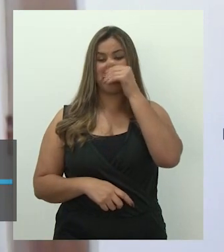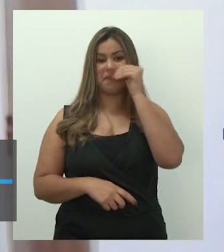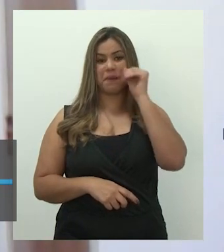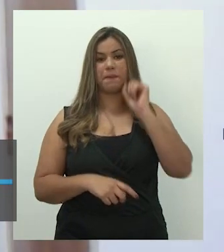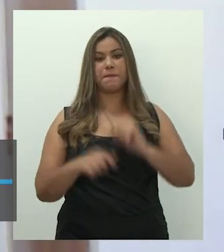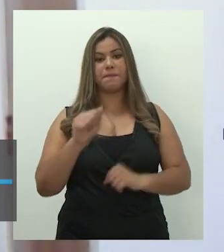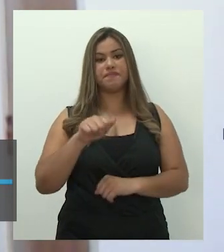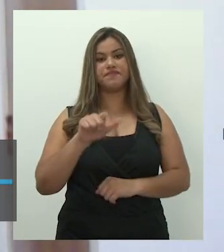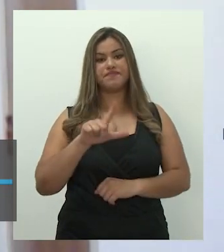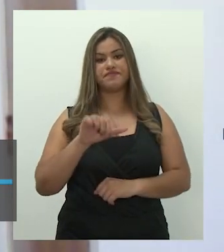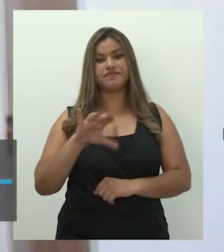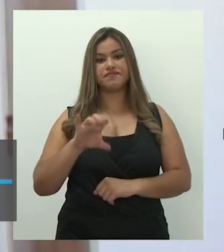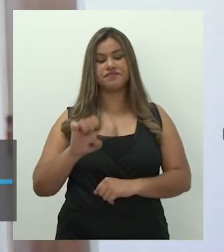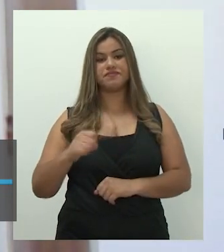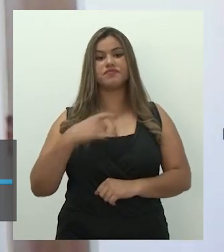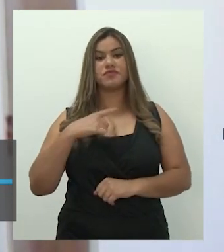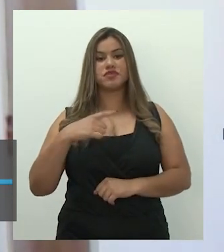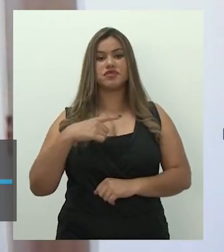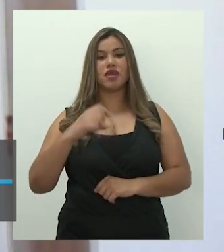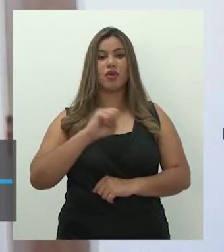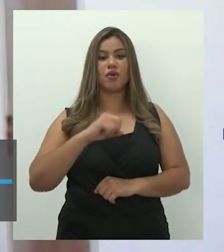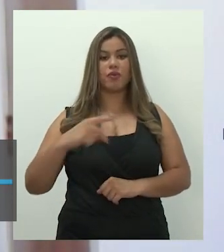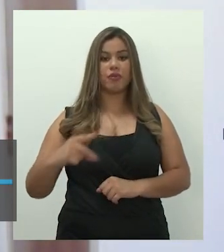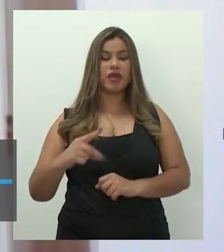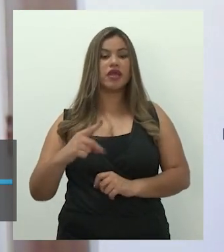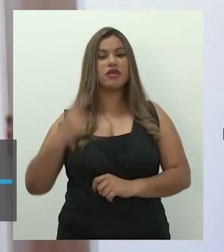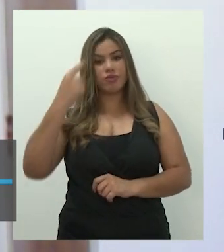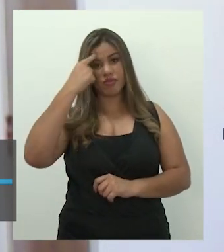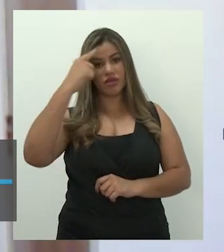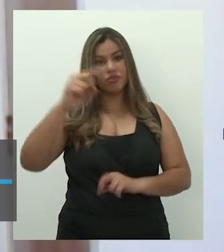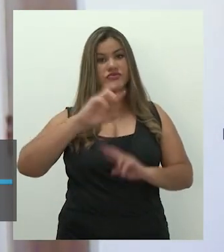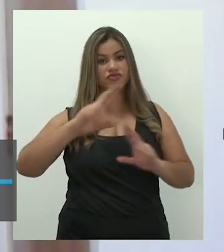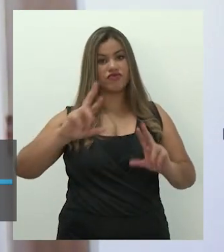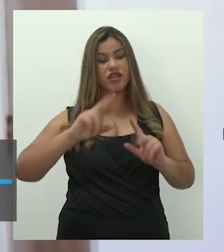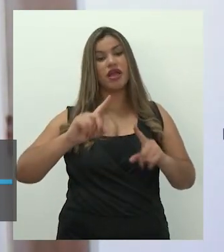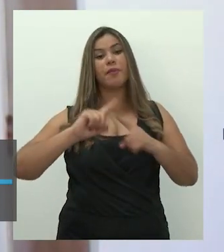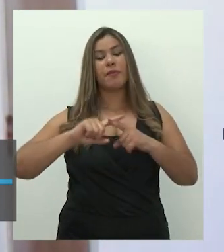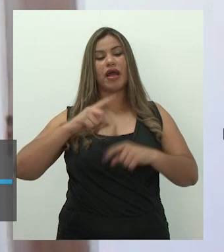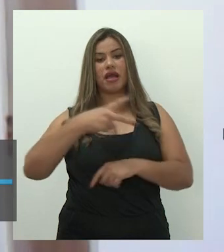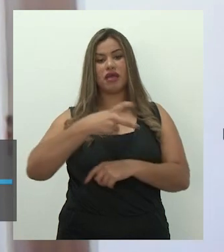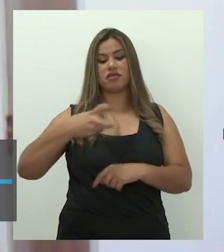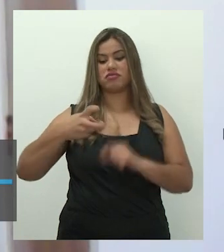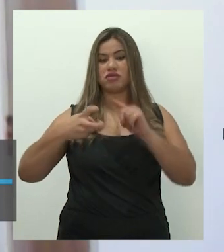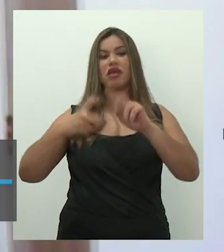pensamentos e operações diferentes, o resultado pode ser o mesmo e levar esse